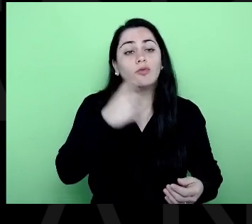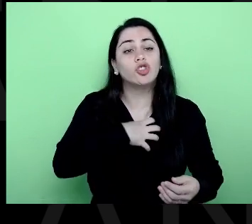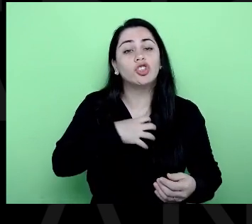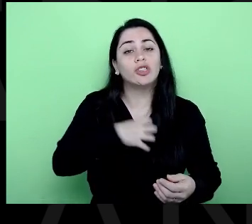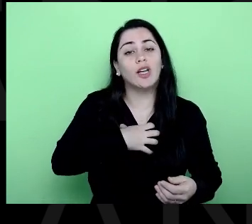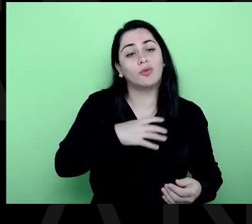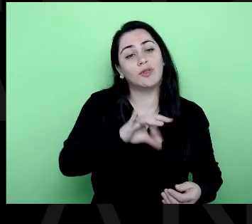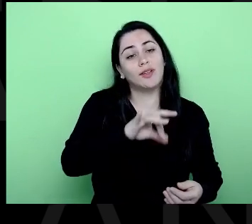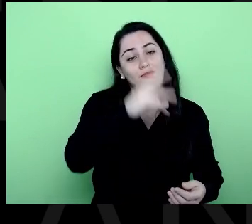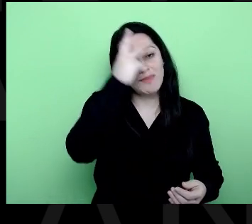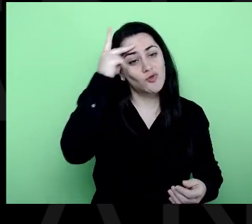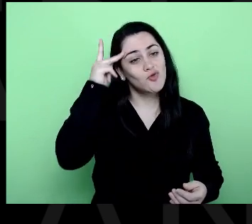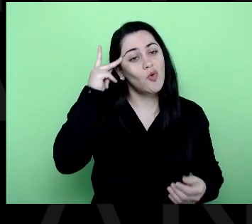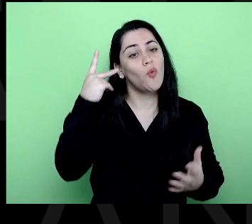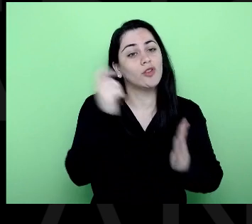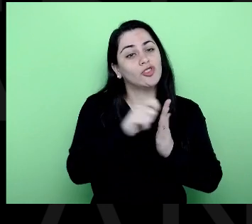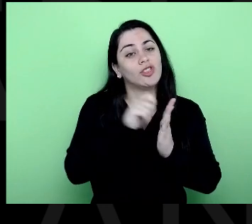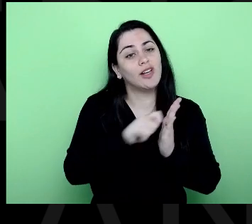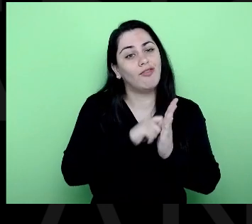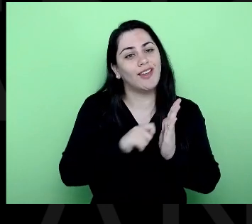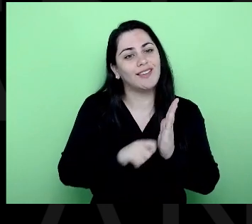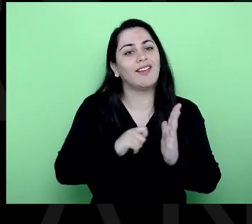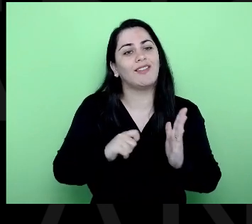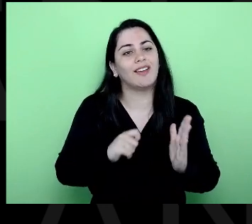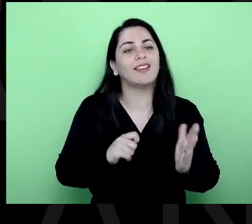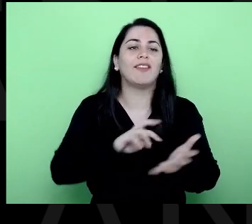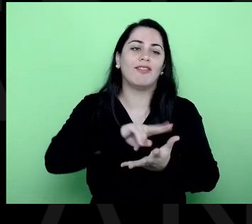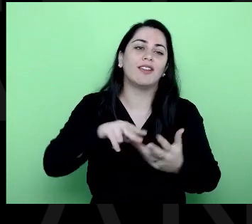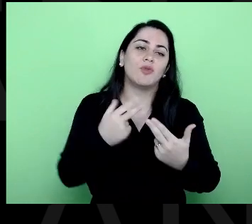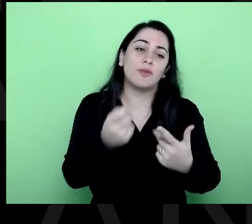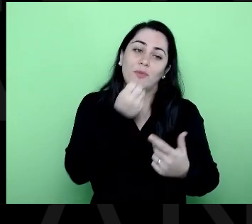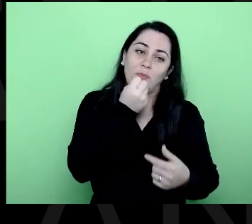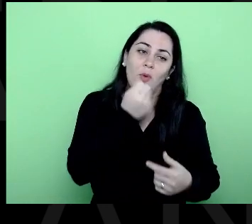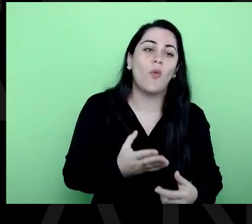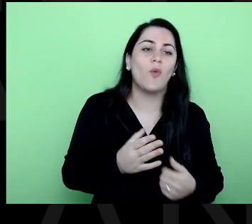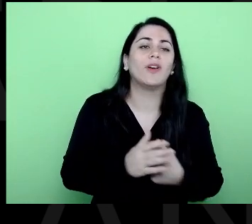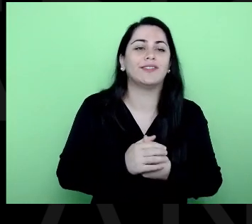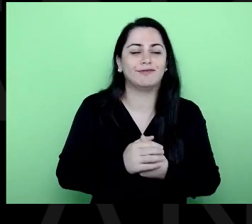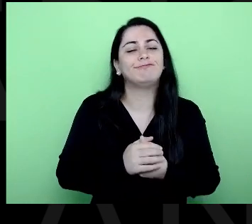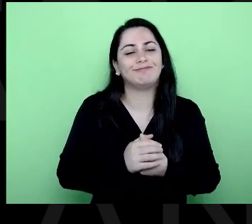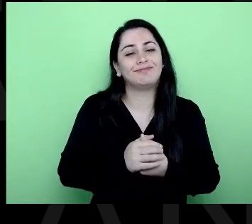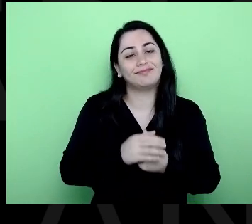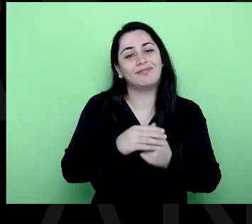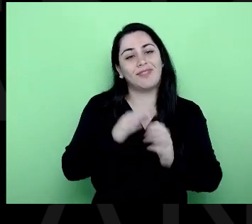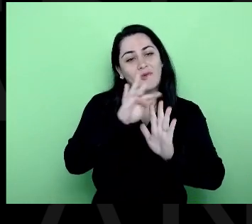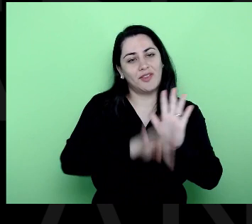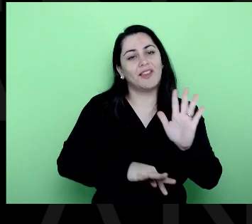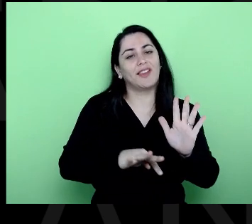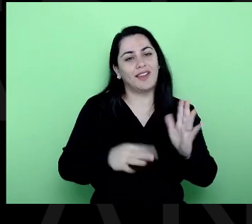vai, vai juntando as coisas boas, né? Que são muitas no texto do Fernando